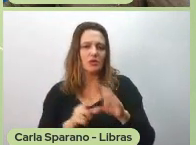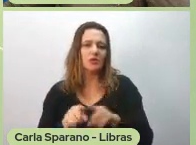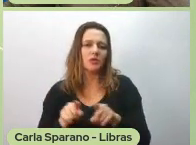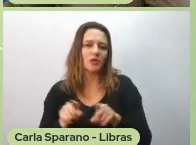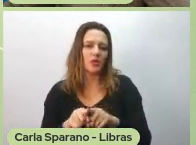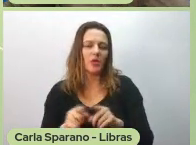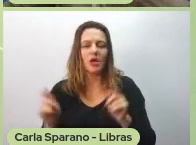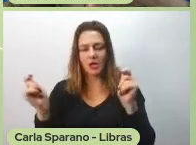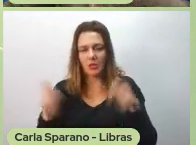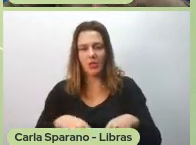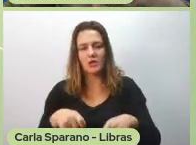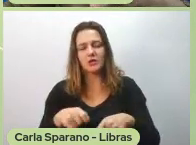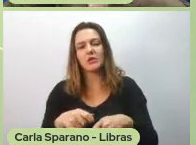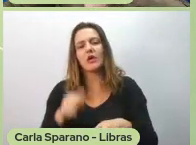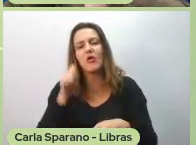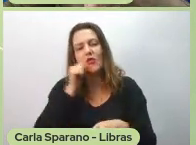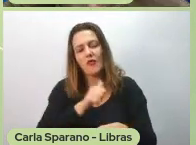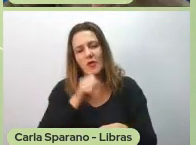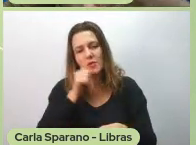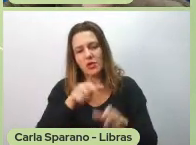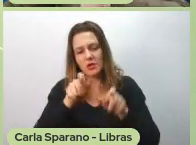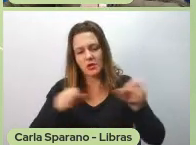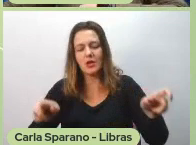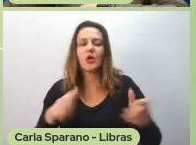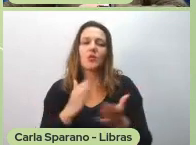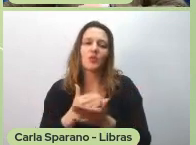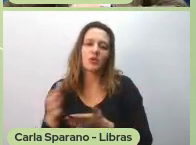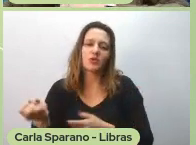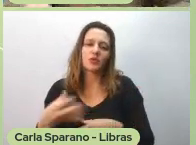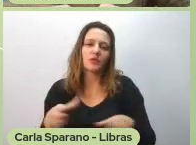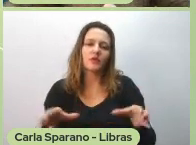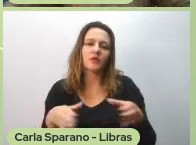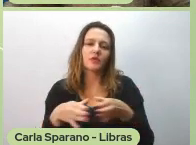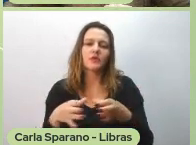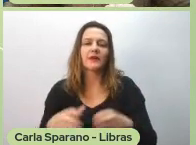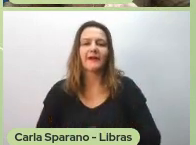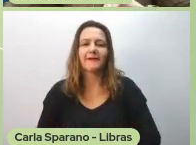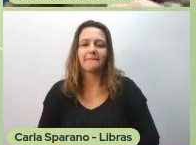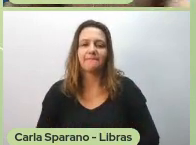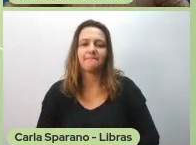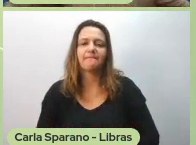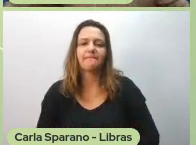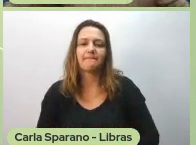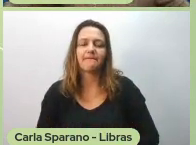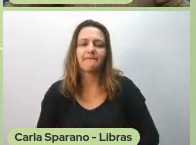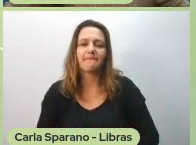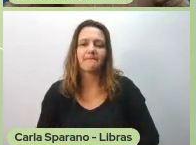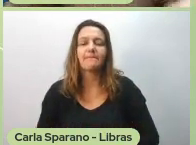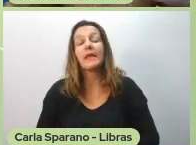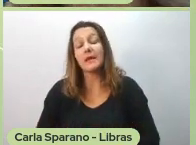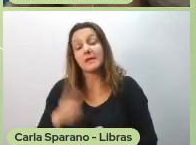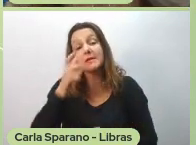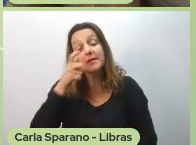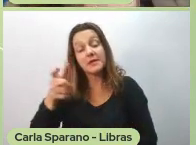feminina. A gente começa agora uma nova turma, muito interessante esse programa de capacitação de liderança feminina, porque a gente